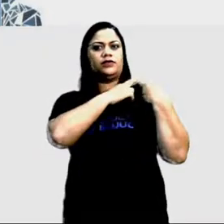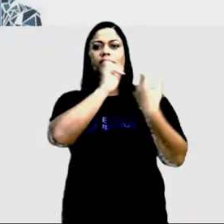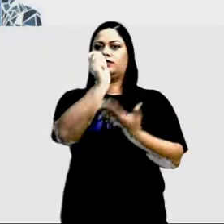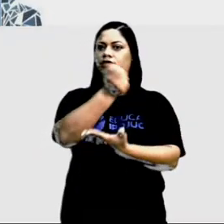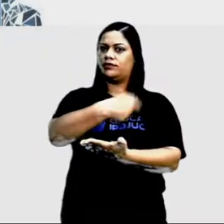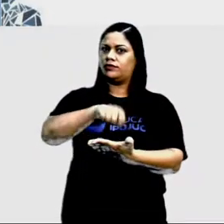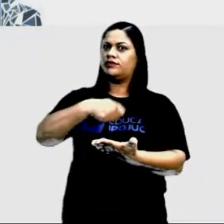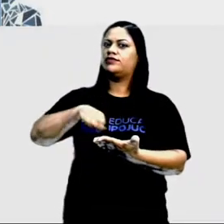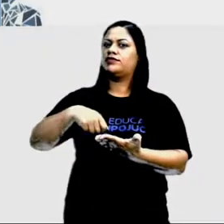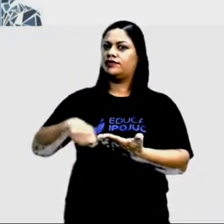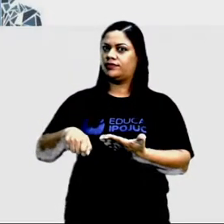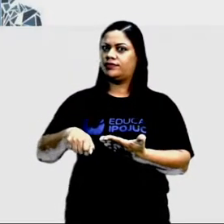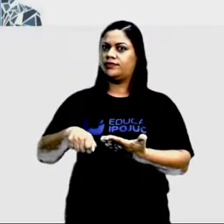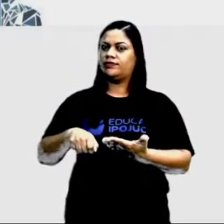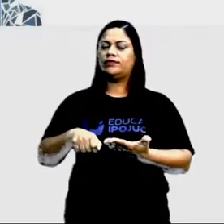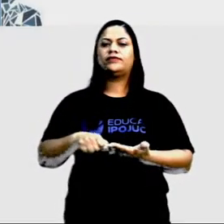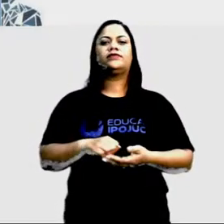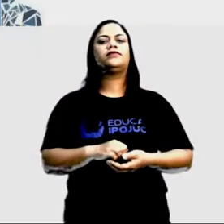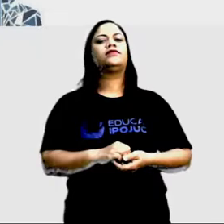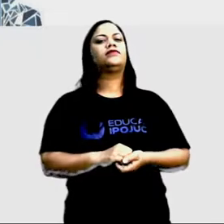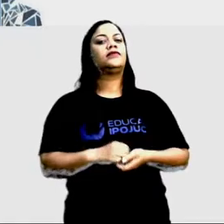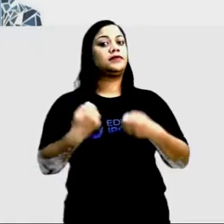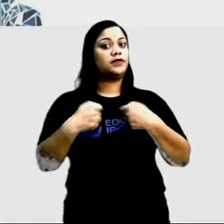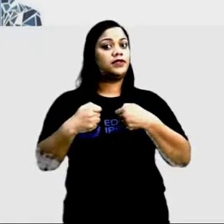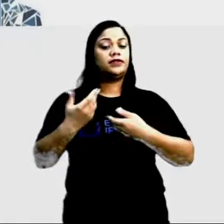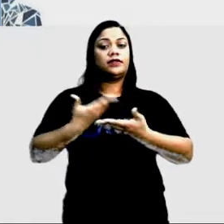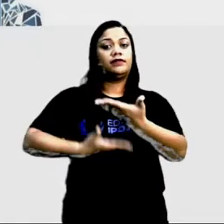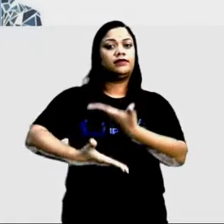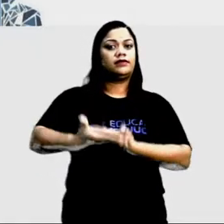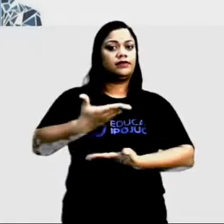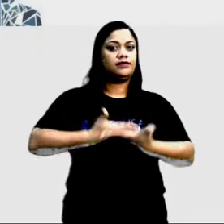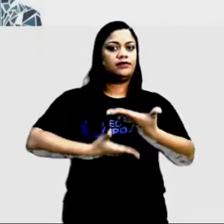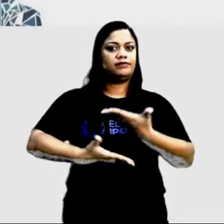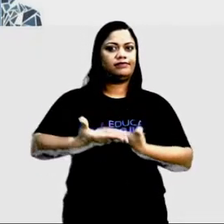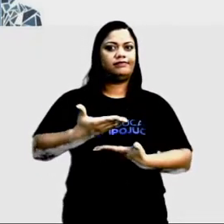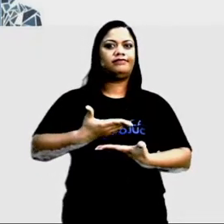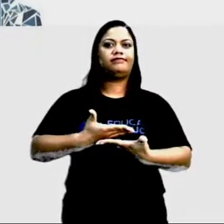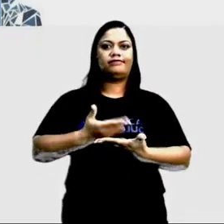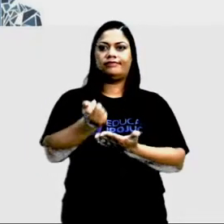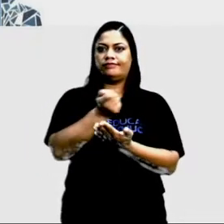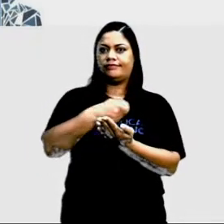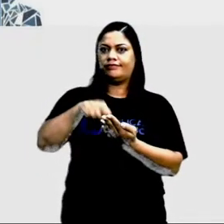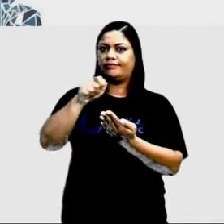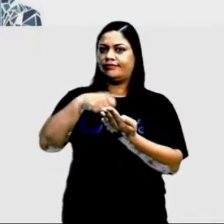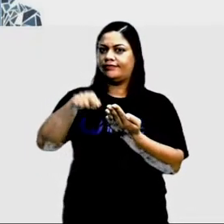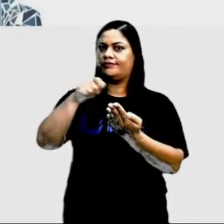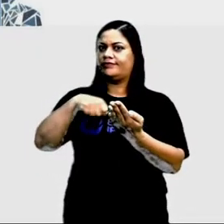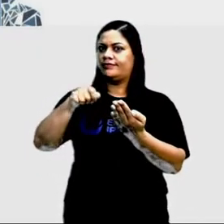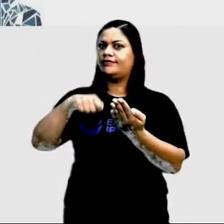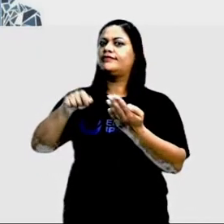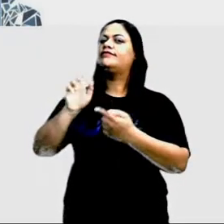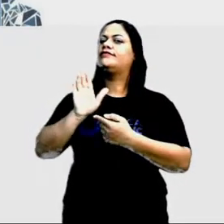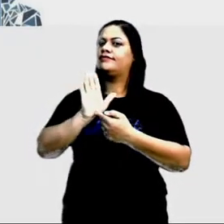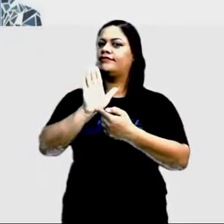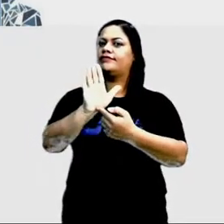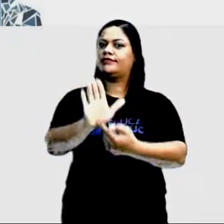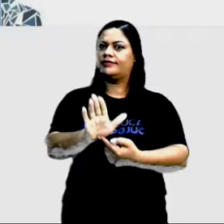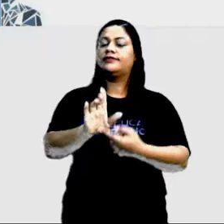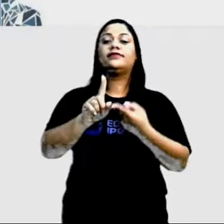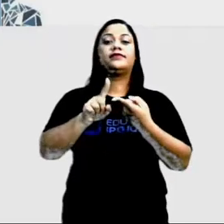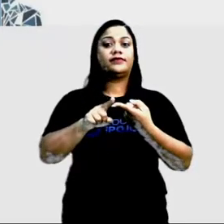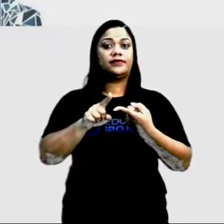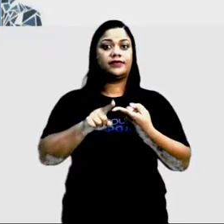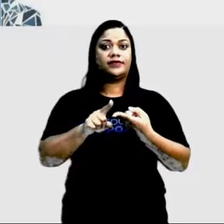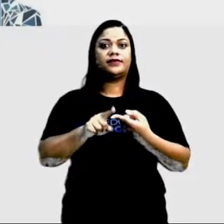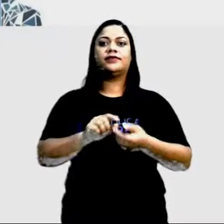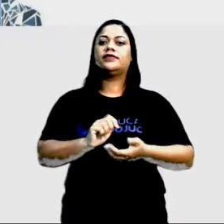autor. Por isso, o mesmo deve ter um cuidado com a autenticidade dos elementos apresentados, além também